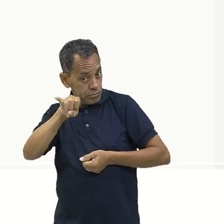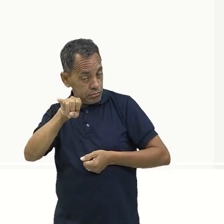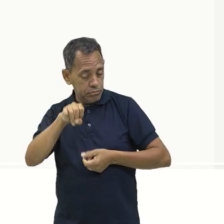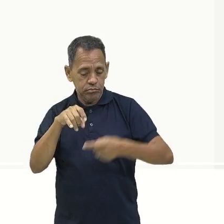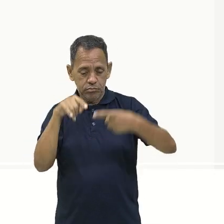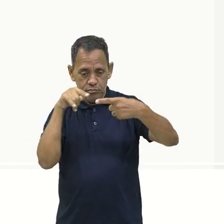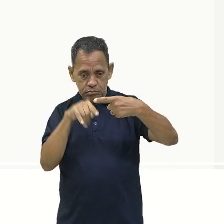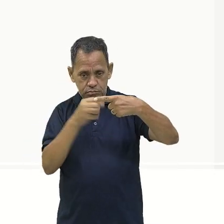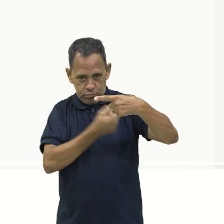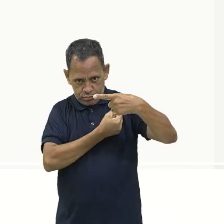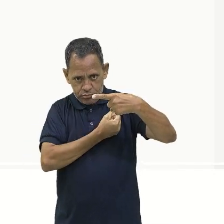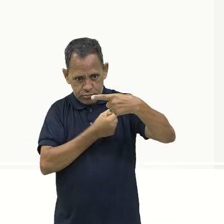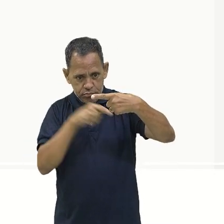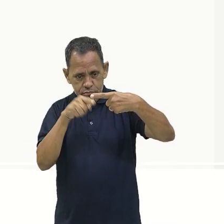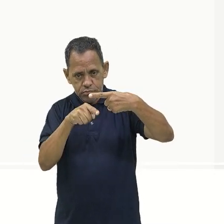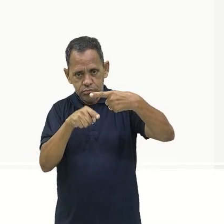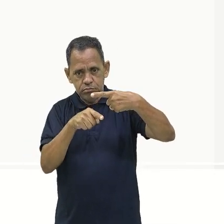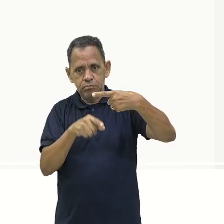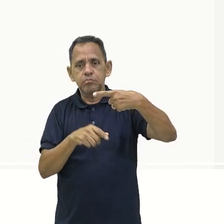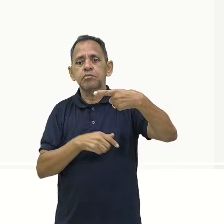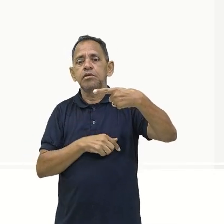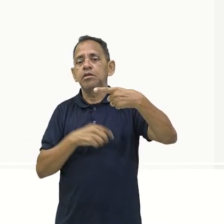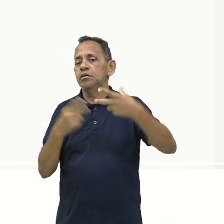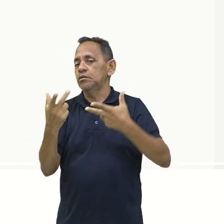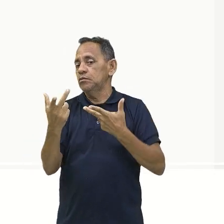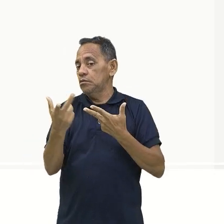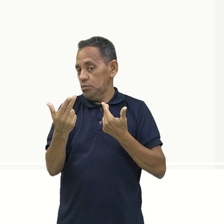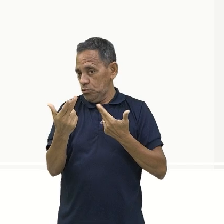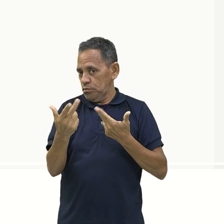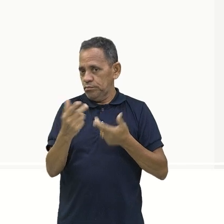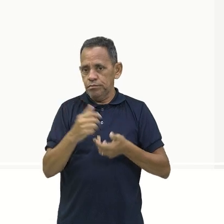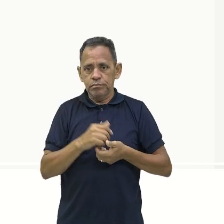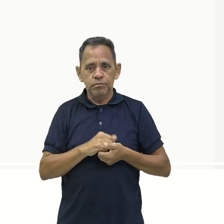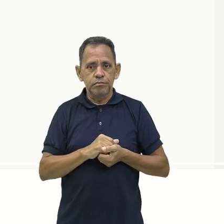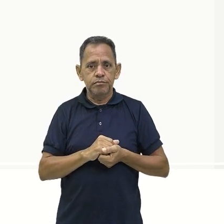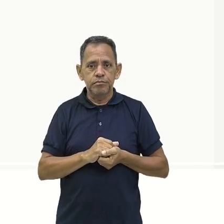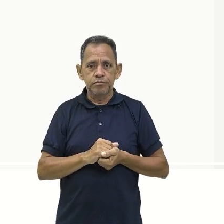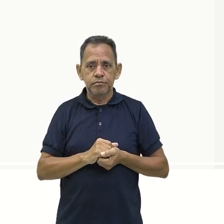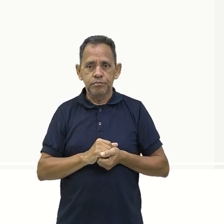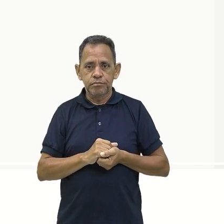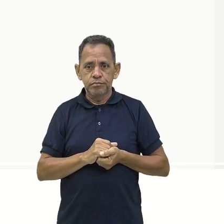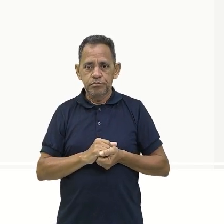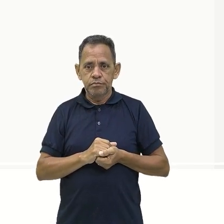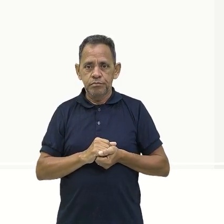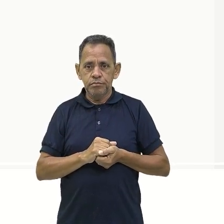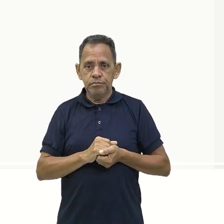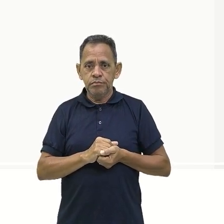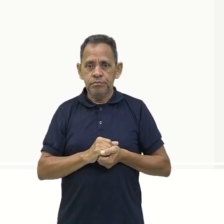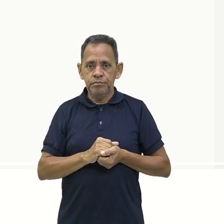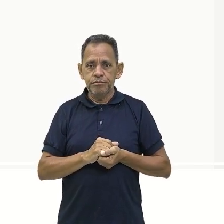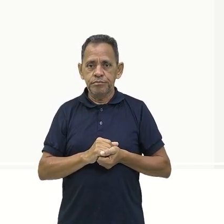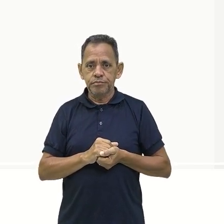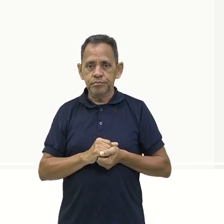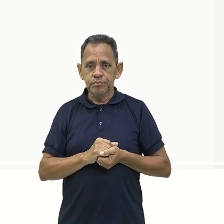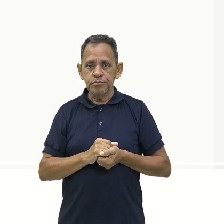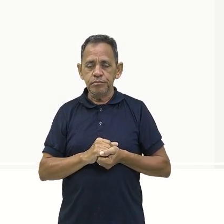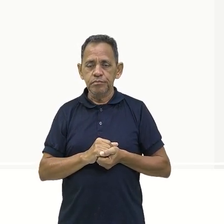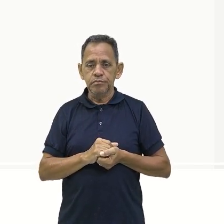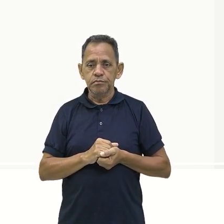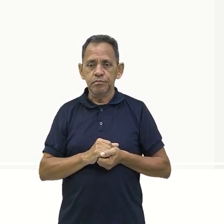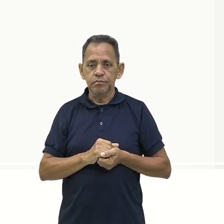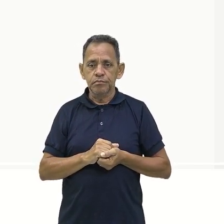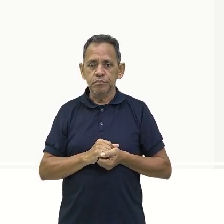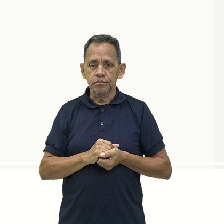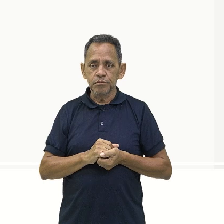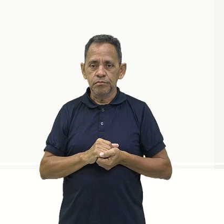aqui de baixo, os denominadores, forem iguais. Bacana? Tranquilo? Então, vejam que quando eu somo os